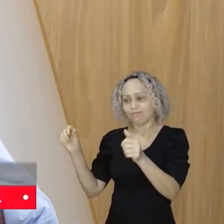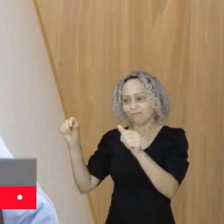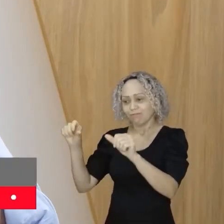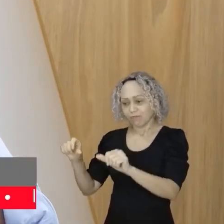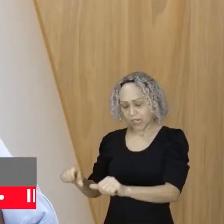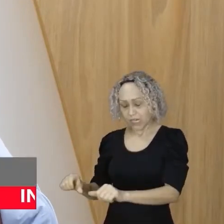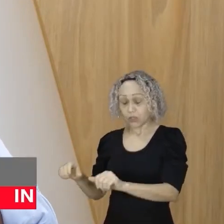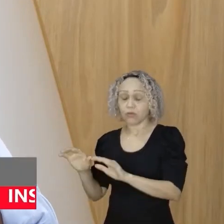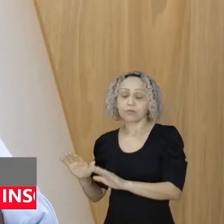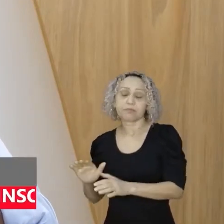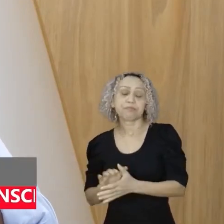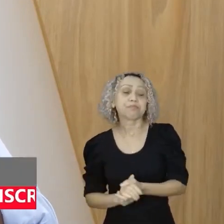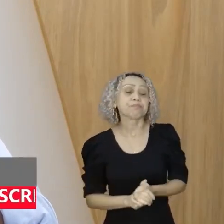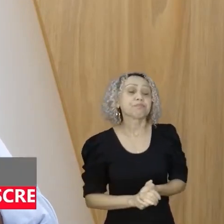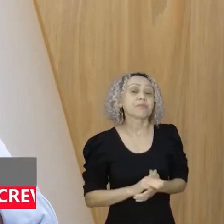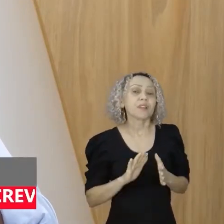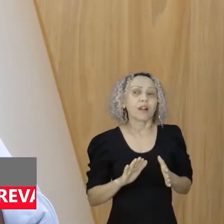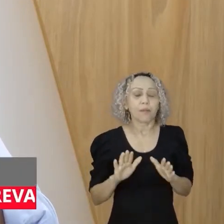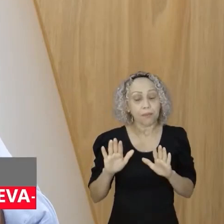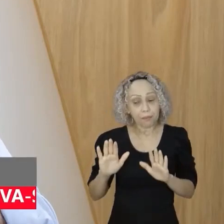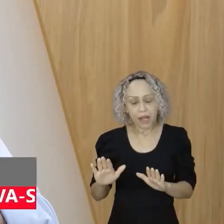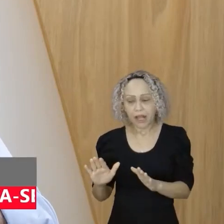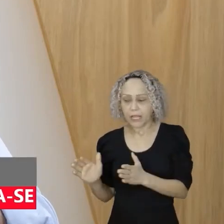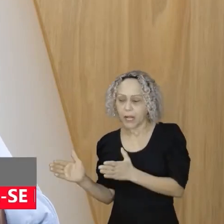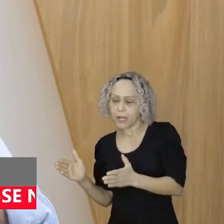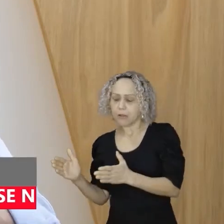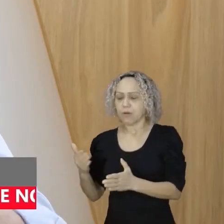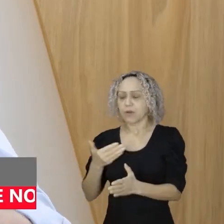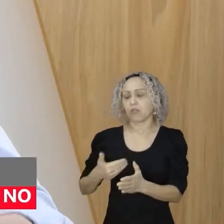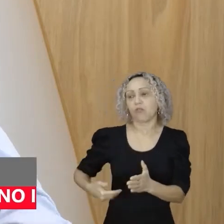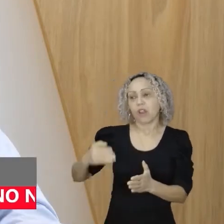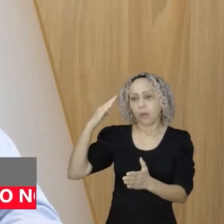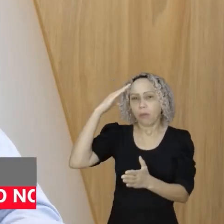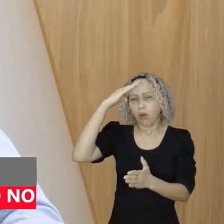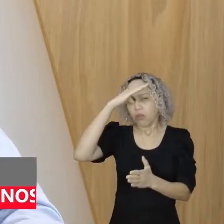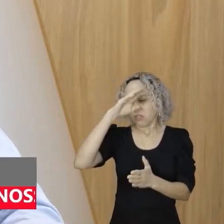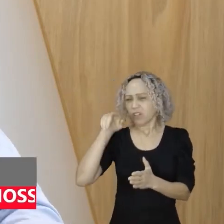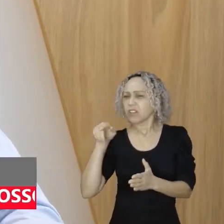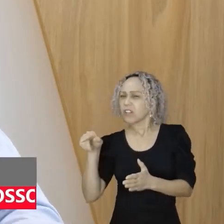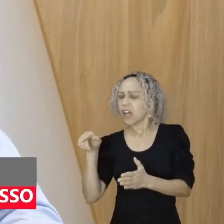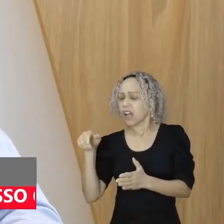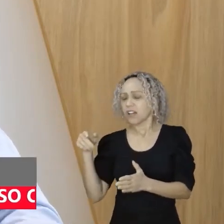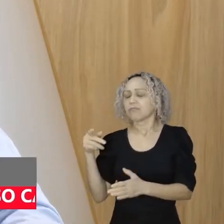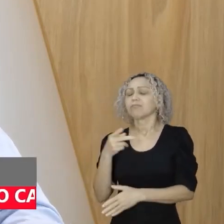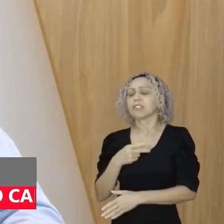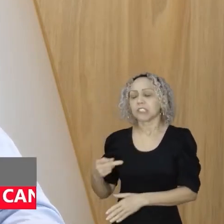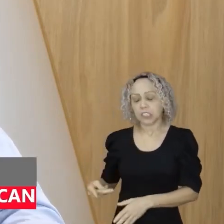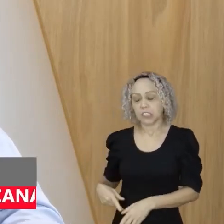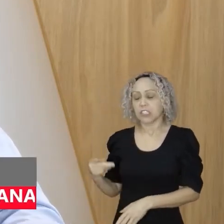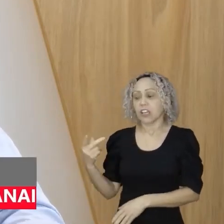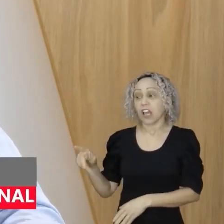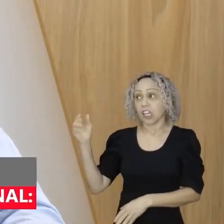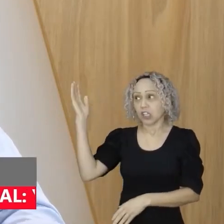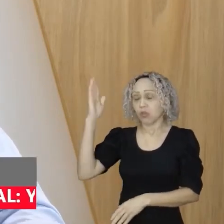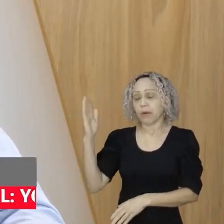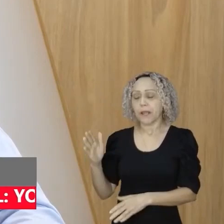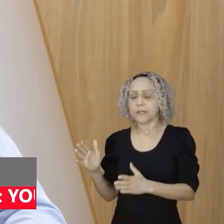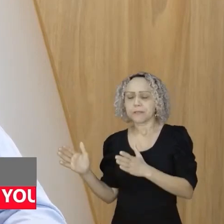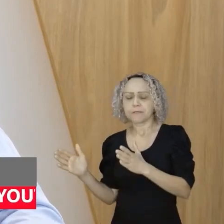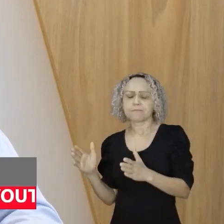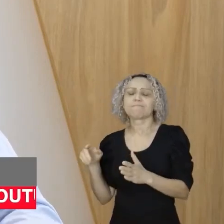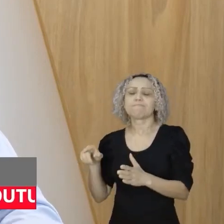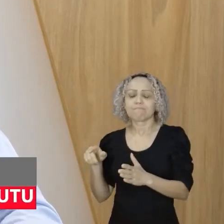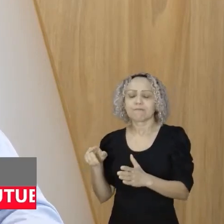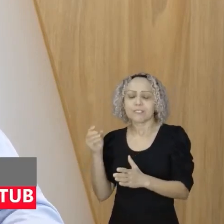ser realizado em algum momento em que o governo Bolsonaro se fazia no Brasil. E isso vem